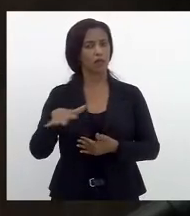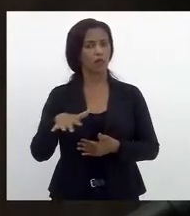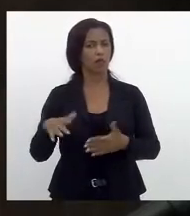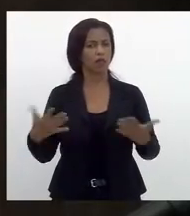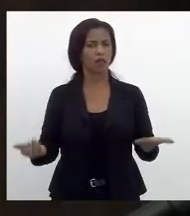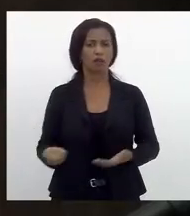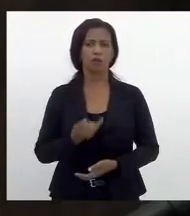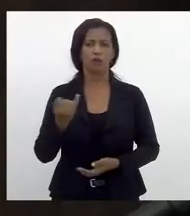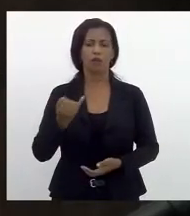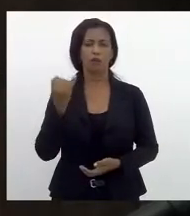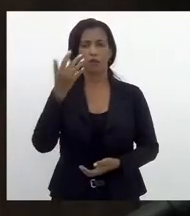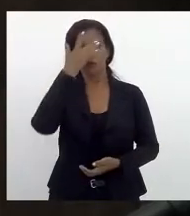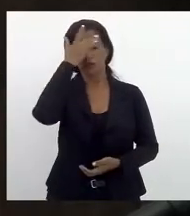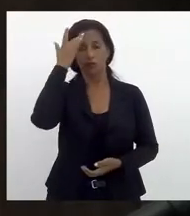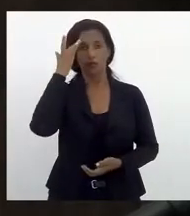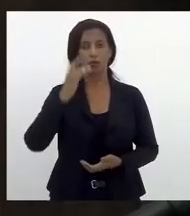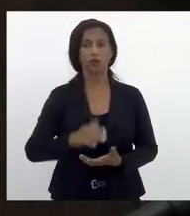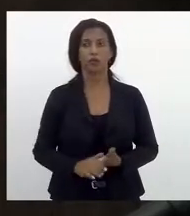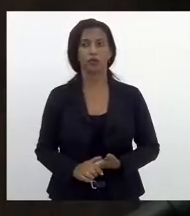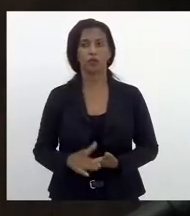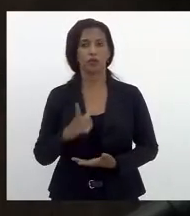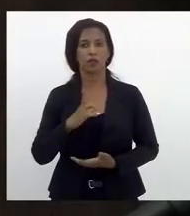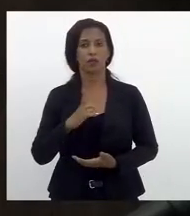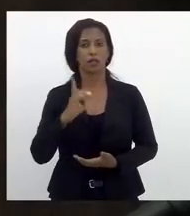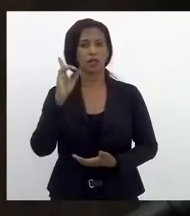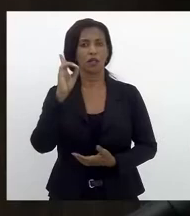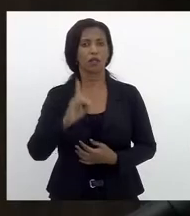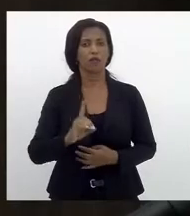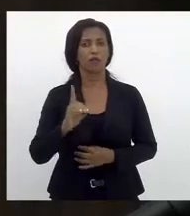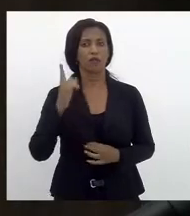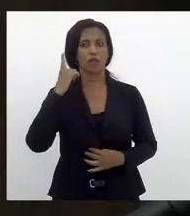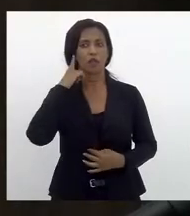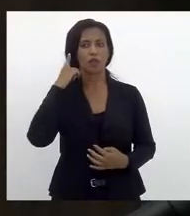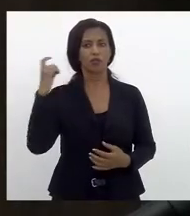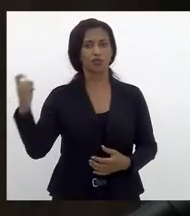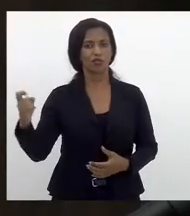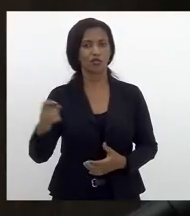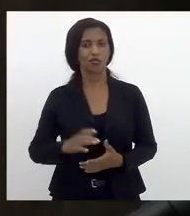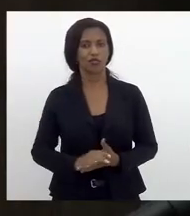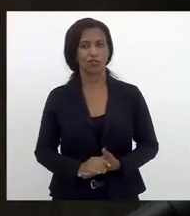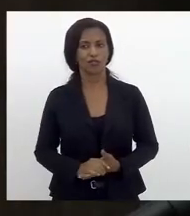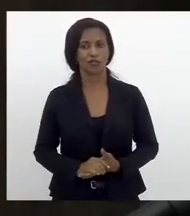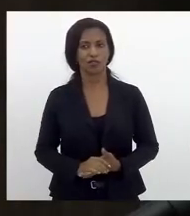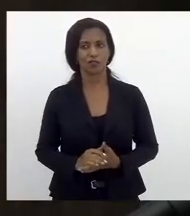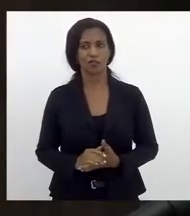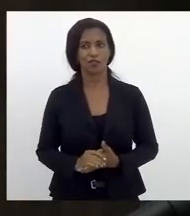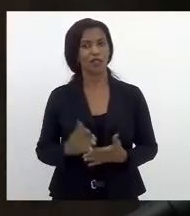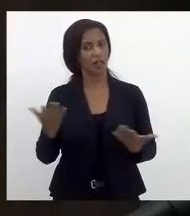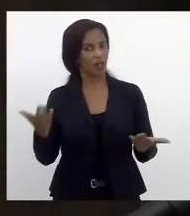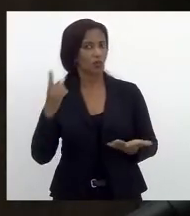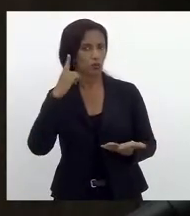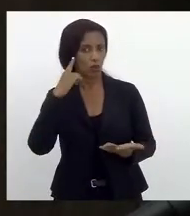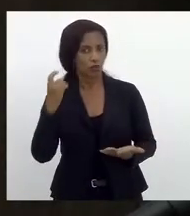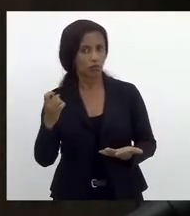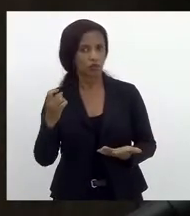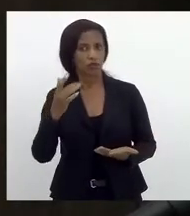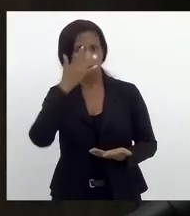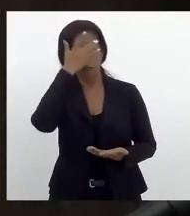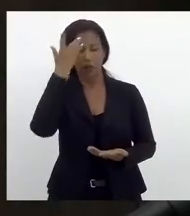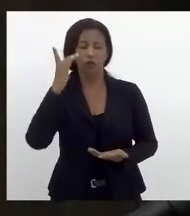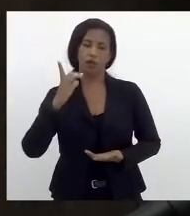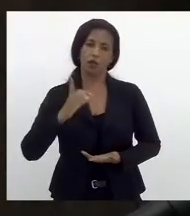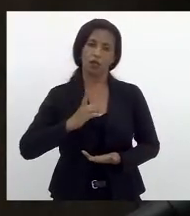tão importante para as pessoas que têm a deficiência auditiva, não só auditiva, né, mas pessoas que